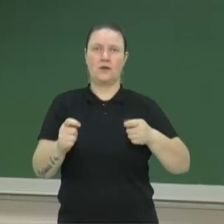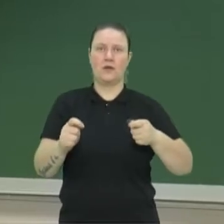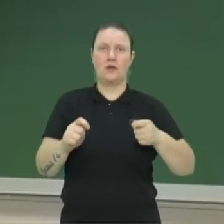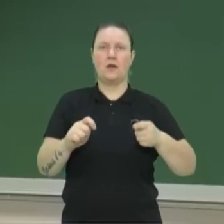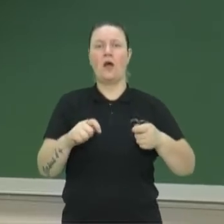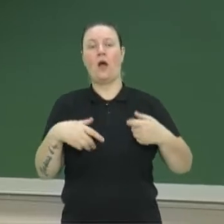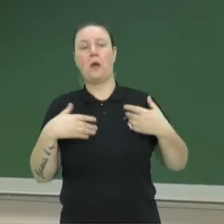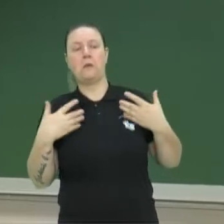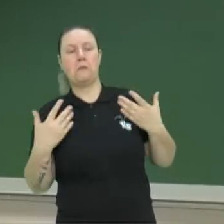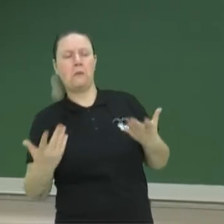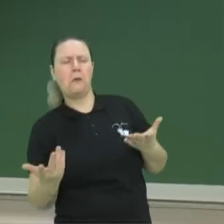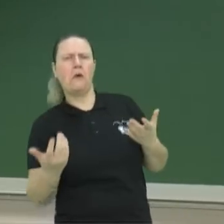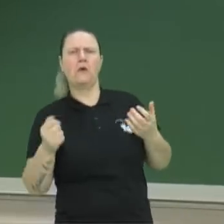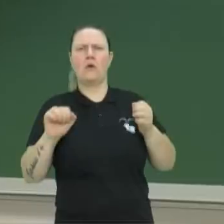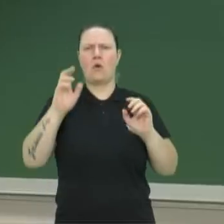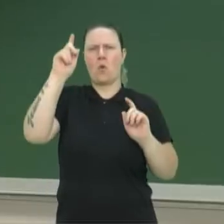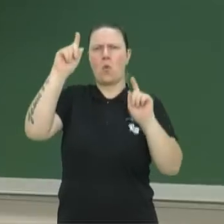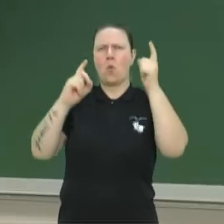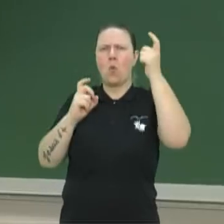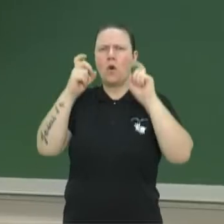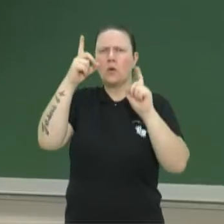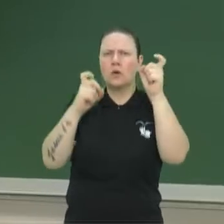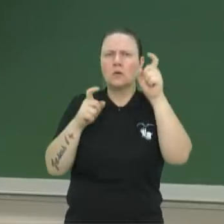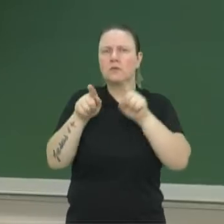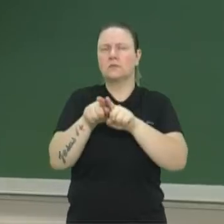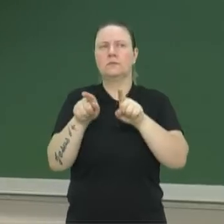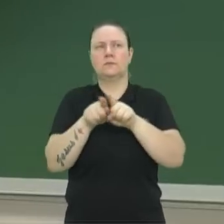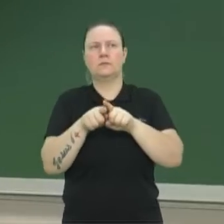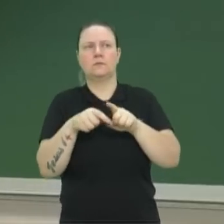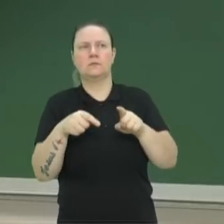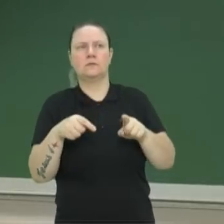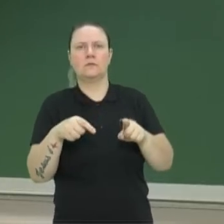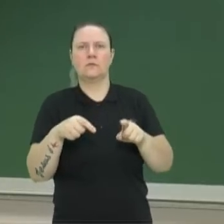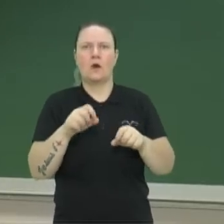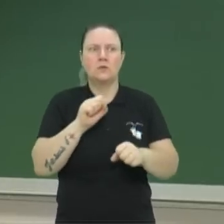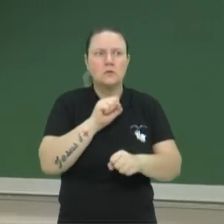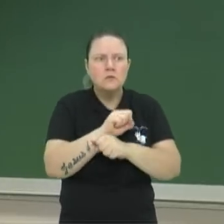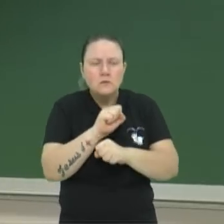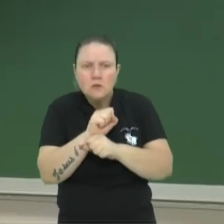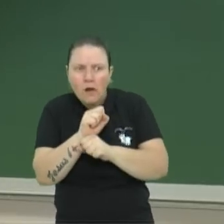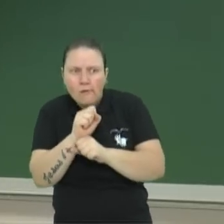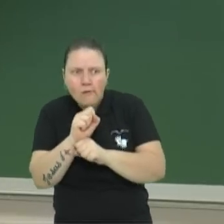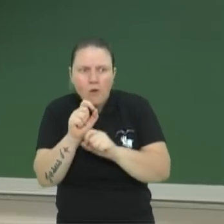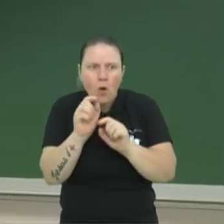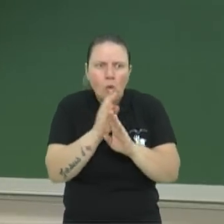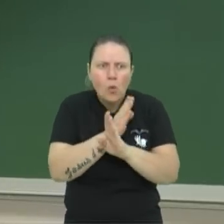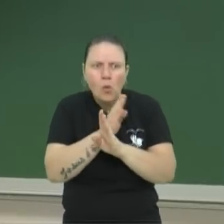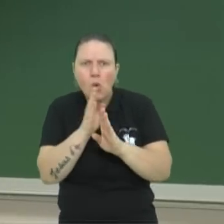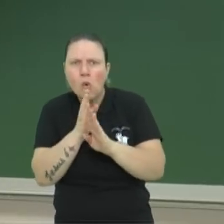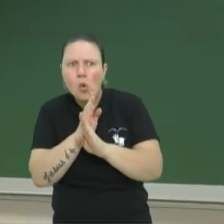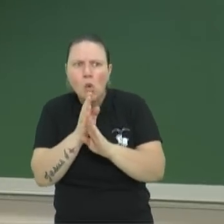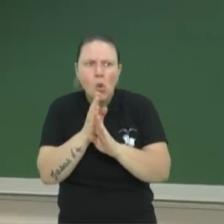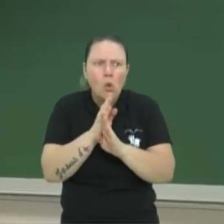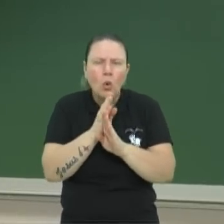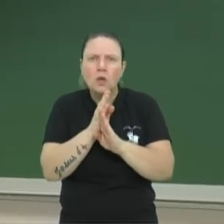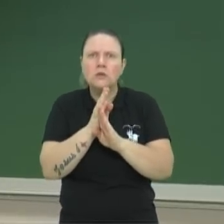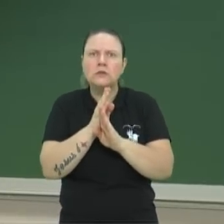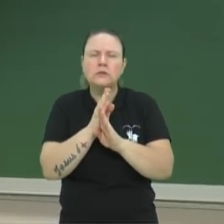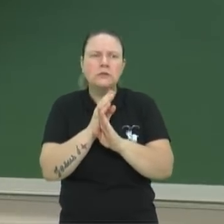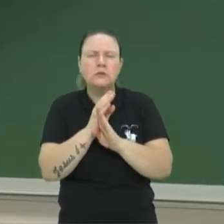né, quando a gente está fazendo a narração do causo. O suspense criado em torno dos fatos relatados, né,